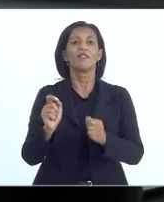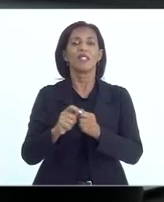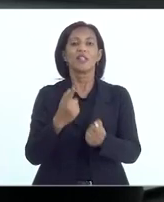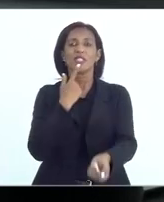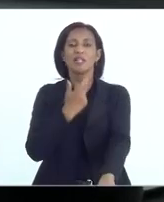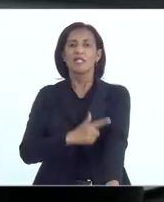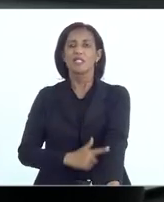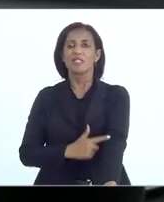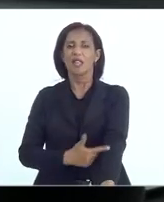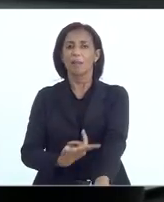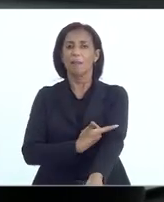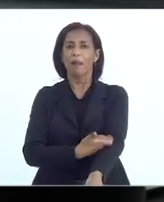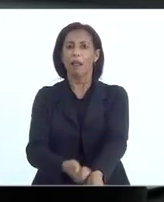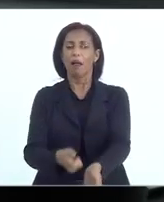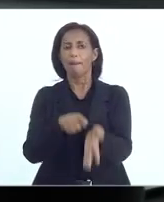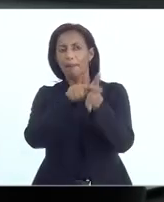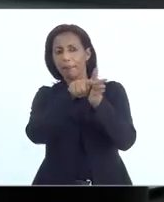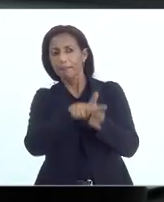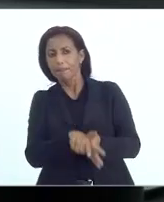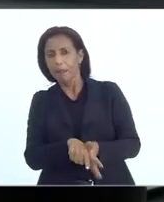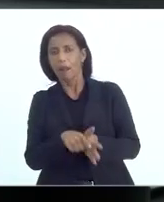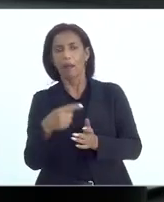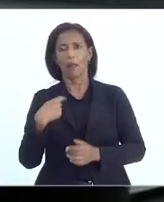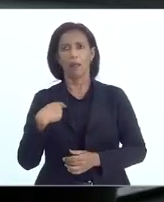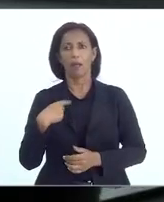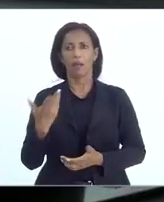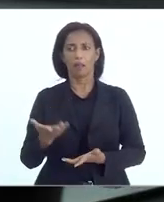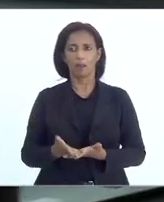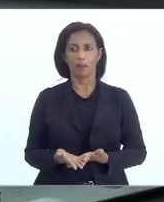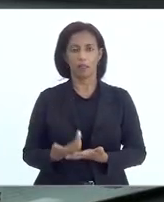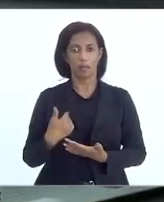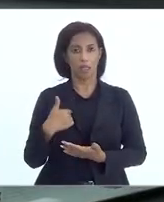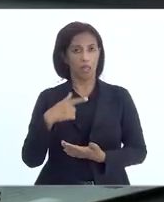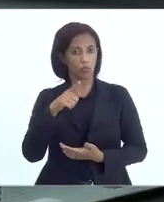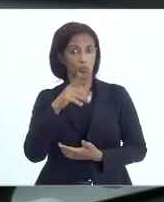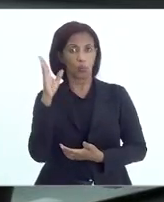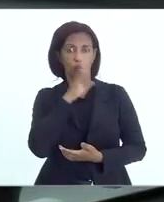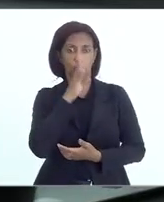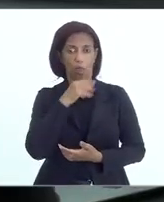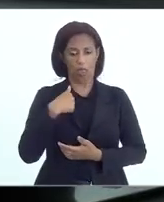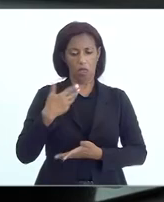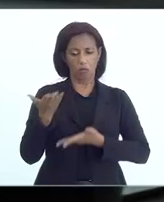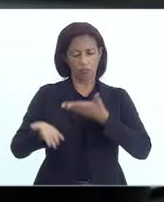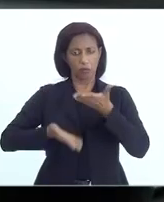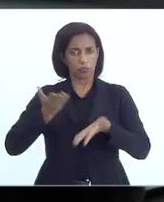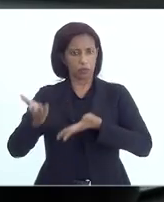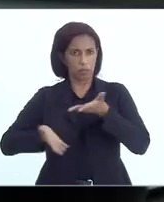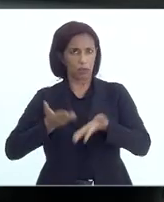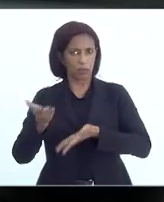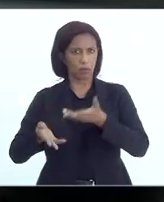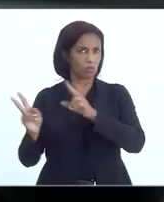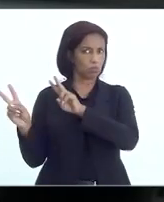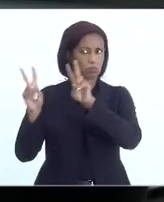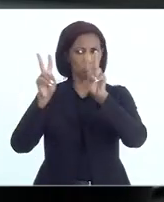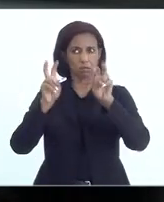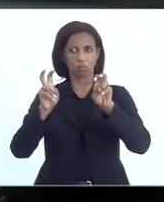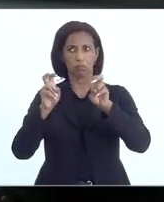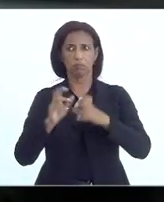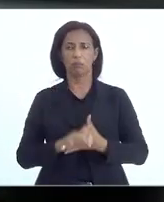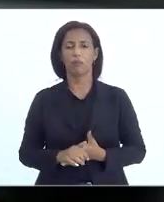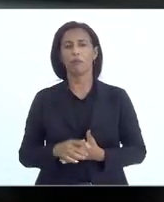o exame social delas eu já estou fazendo até para dar brilho idade na no tratamento do assunto delas